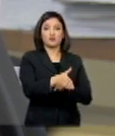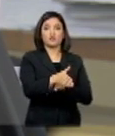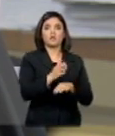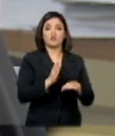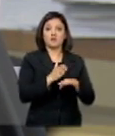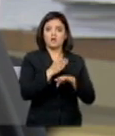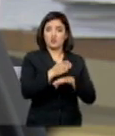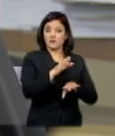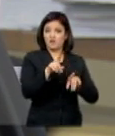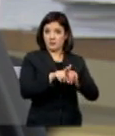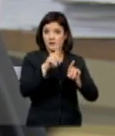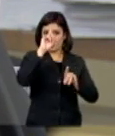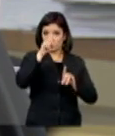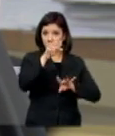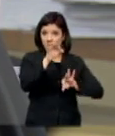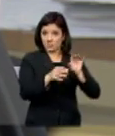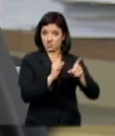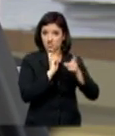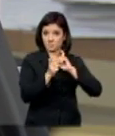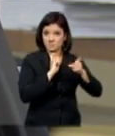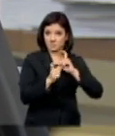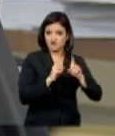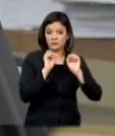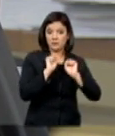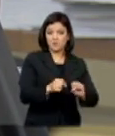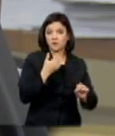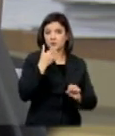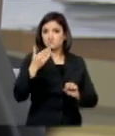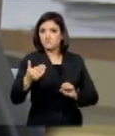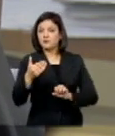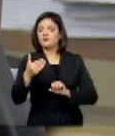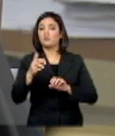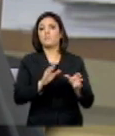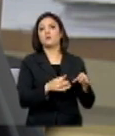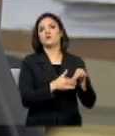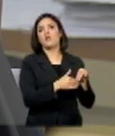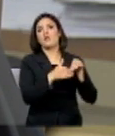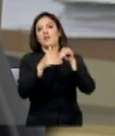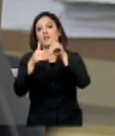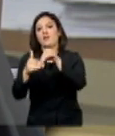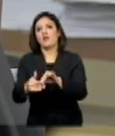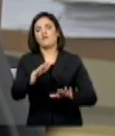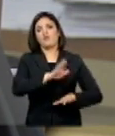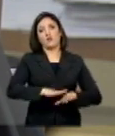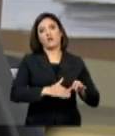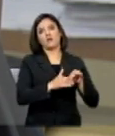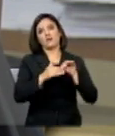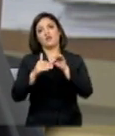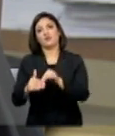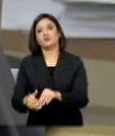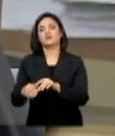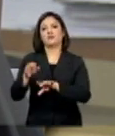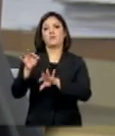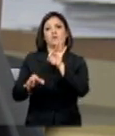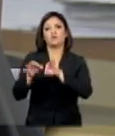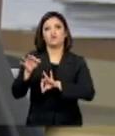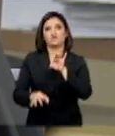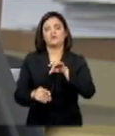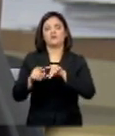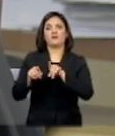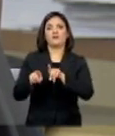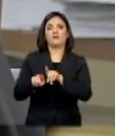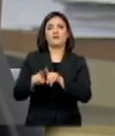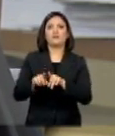encaminhar à autoridade judiciária competente o menor que se encontra em situação irregular nos termos do exercício 1 2